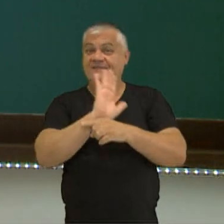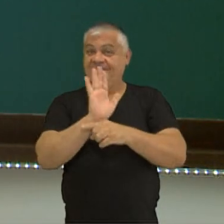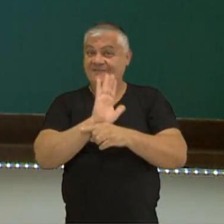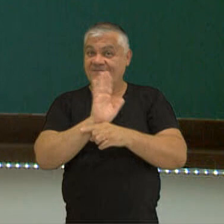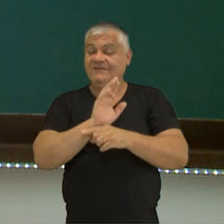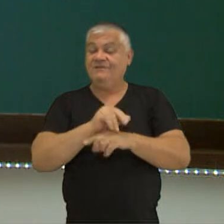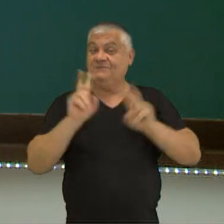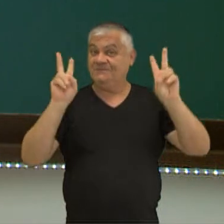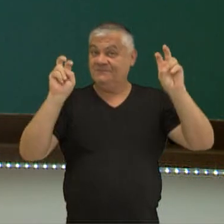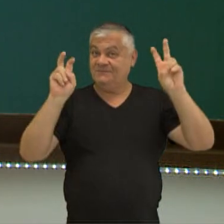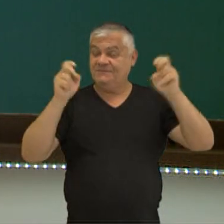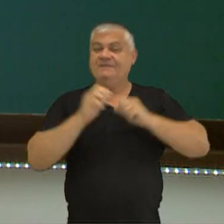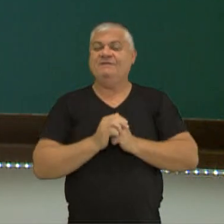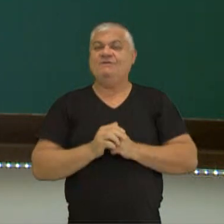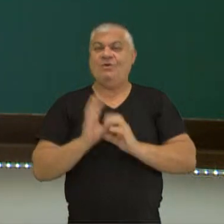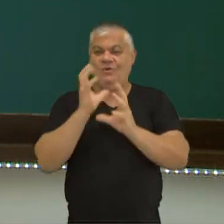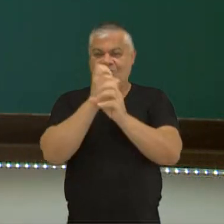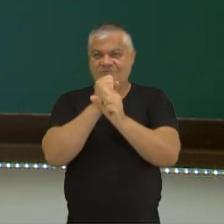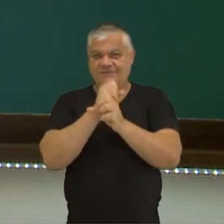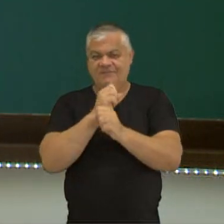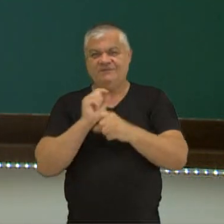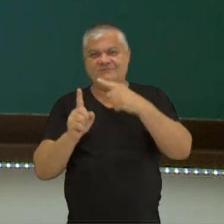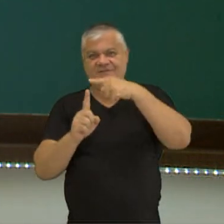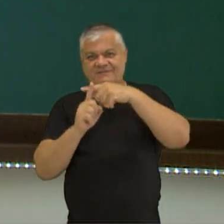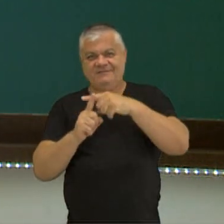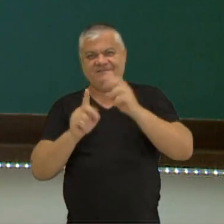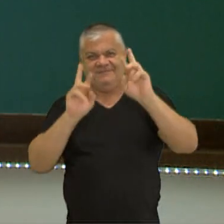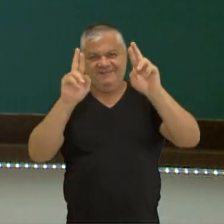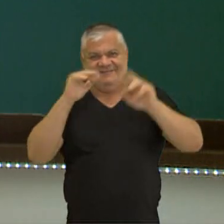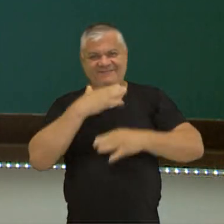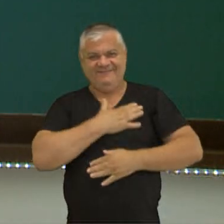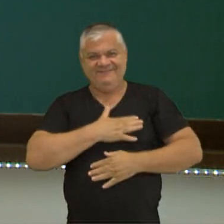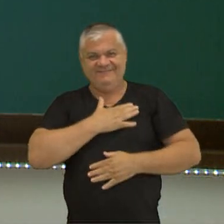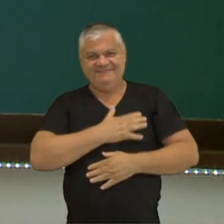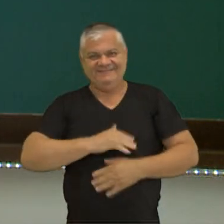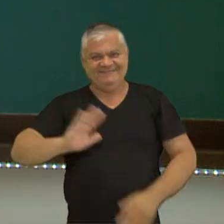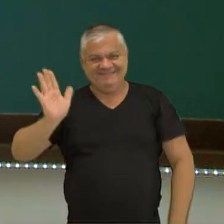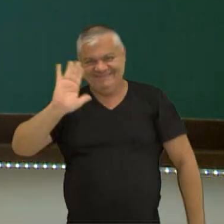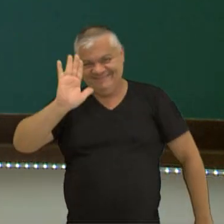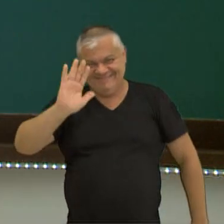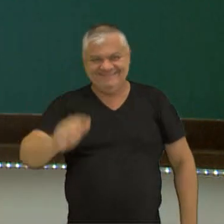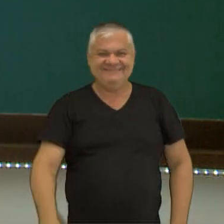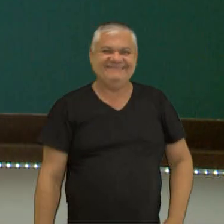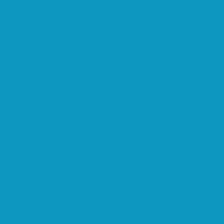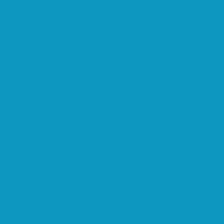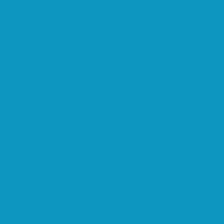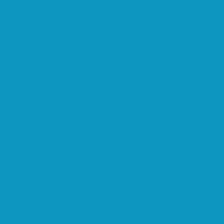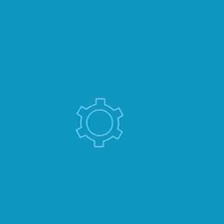especificamente de orçamento superavitário. Espero que vocês tenham gostado e até breve.